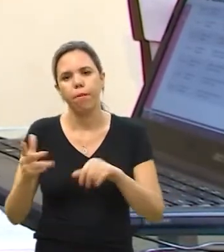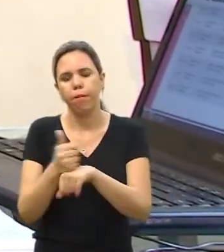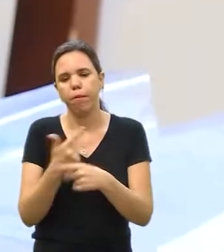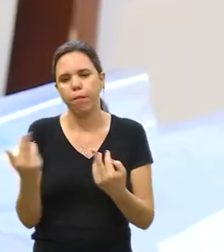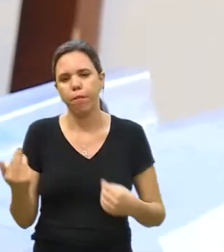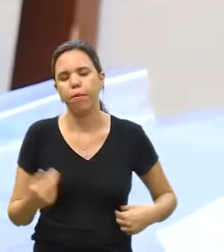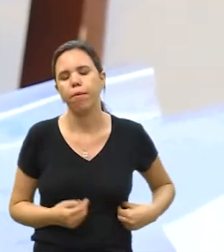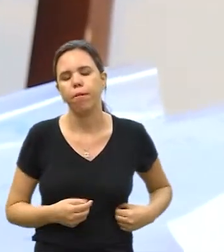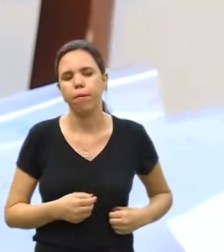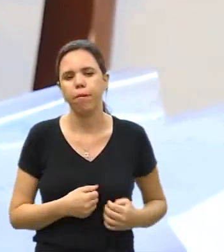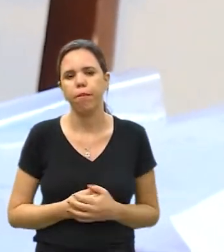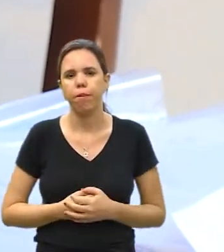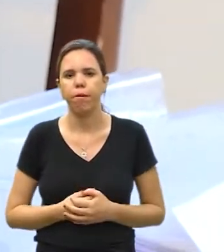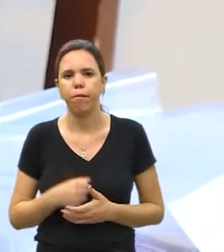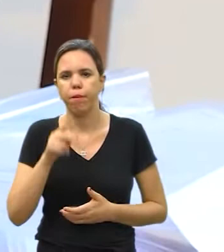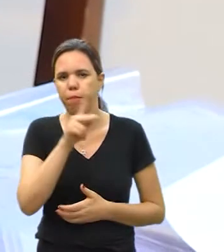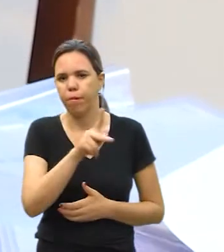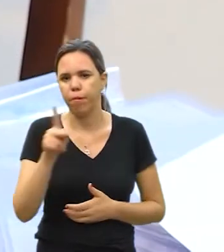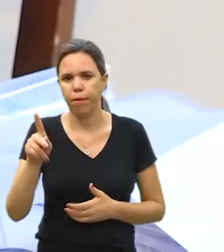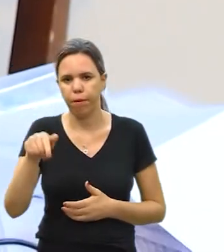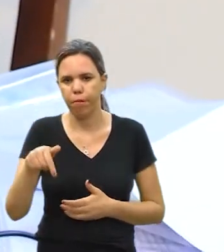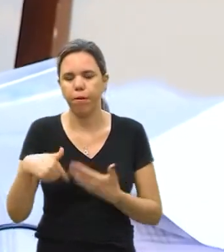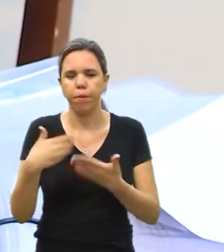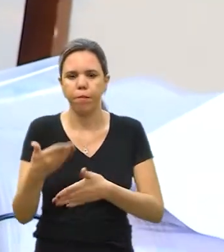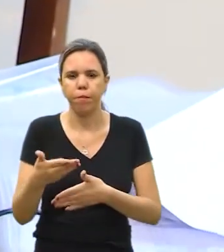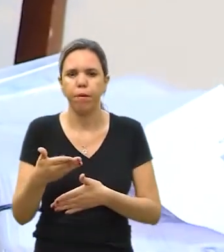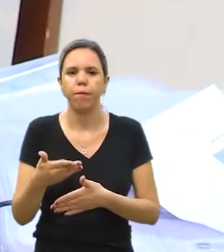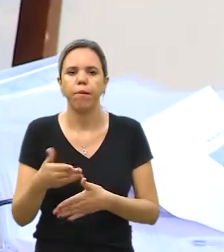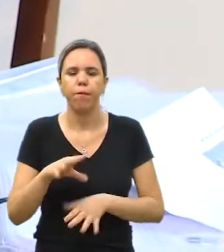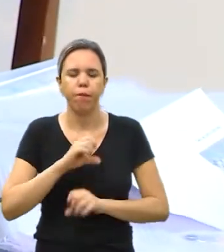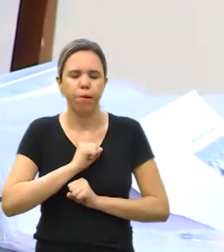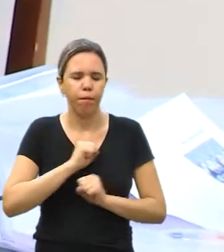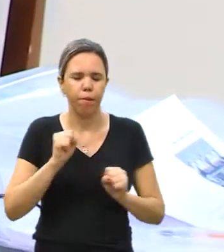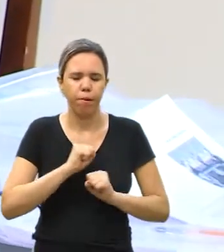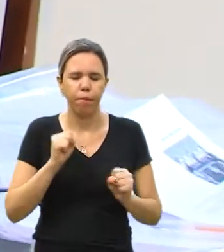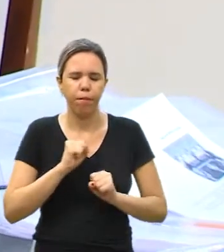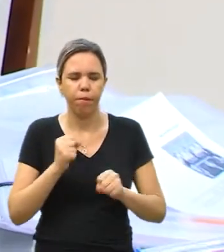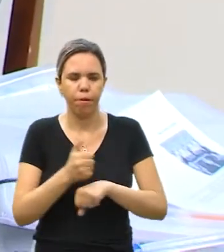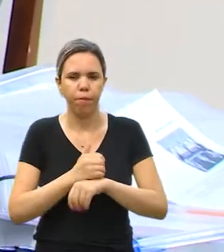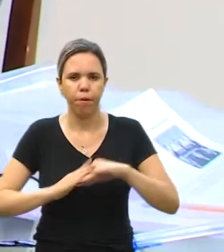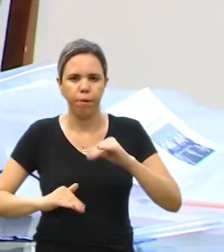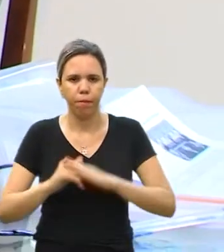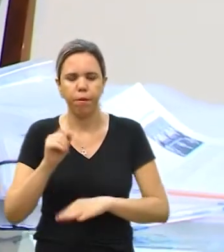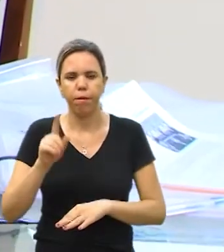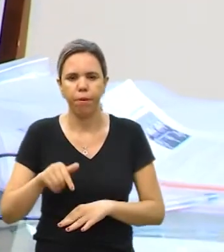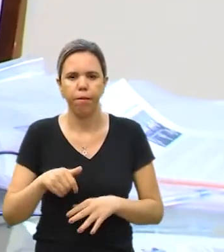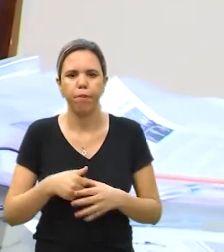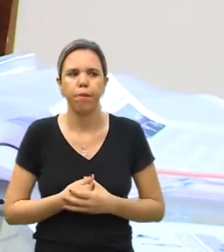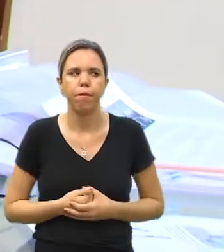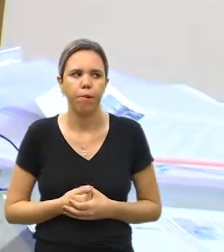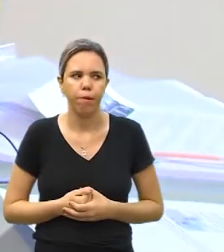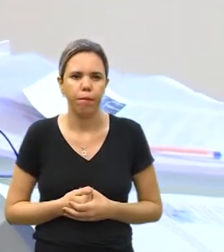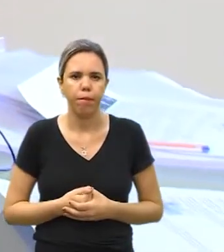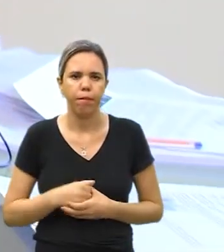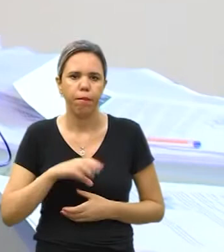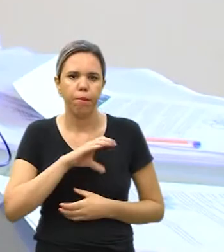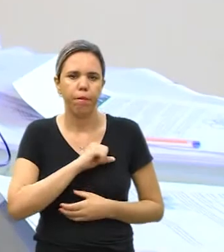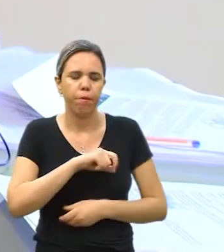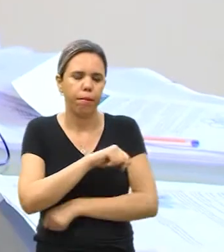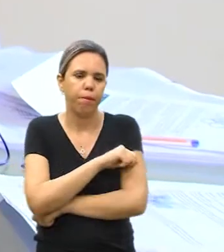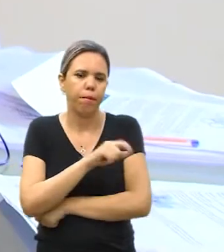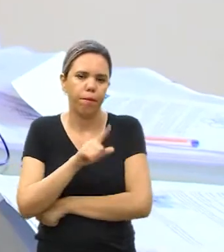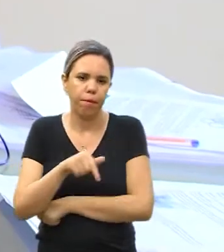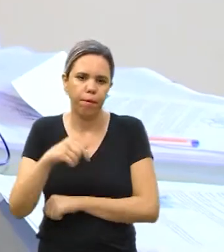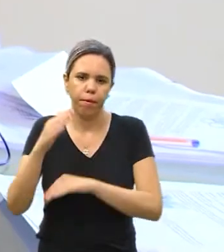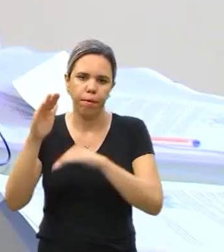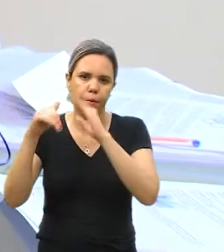carreira. Mas o professor mesmo que ama a sua profissão, que ama os seus alunos, ele